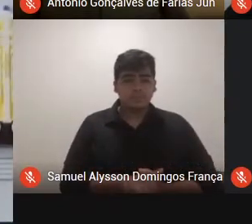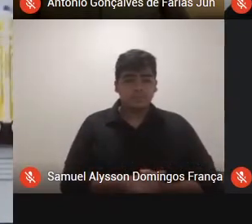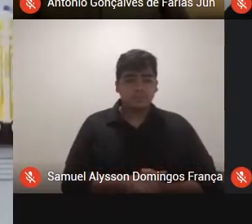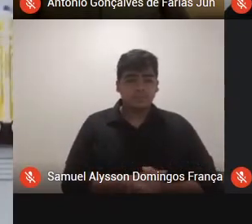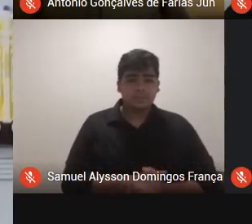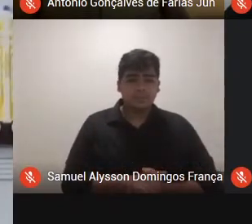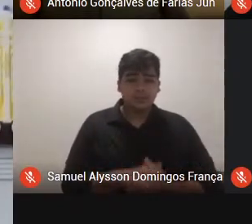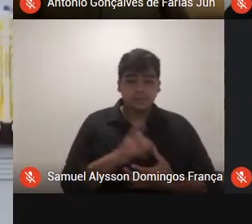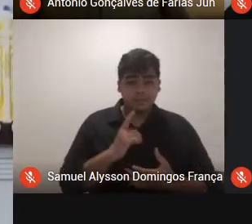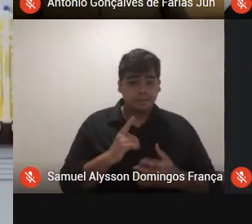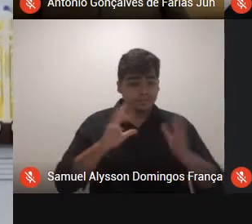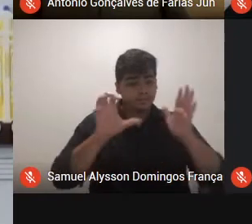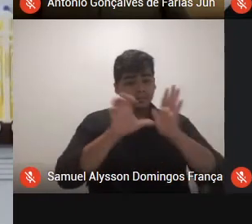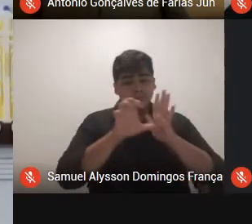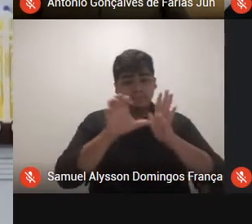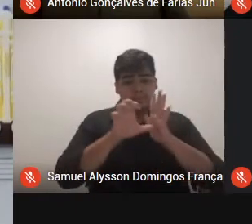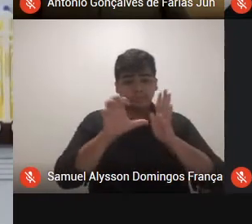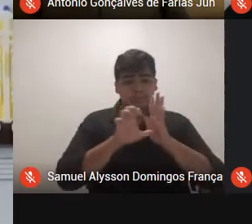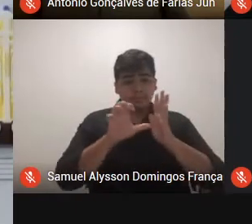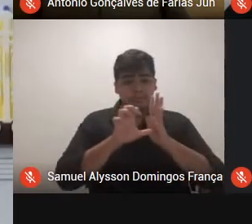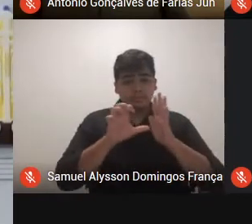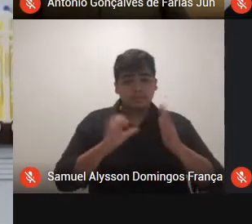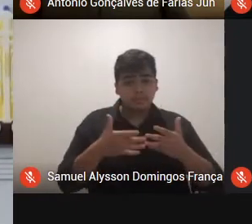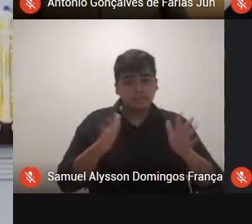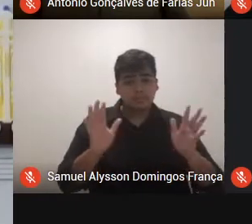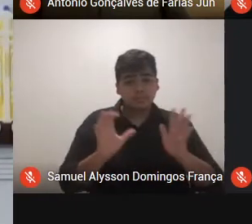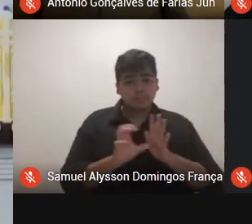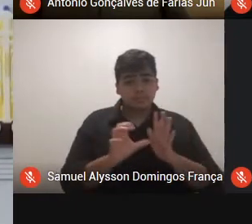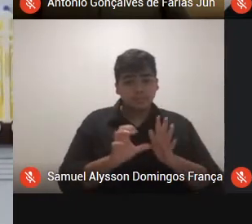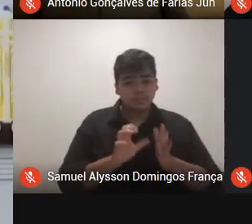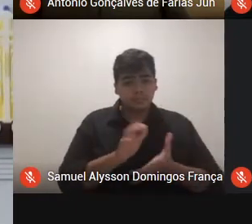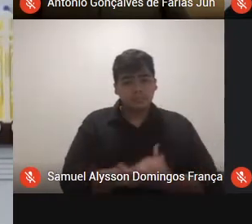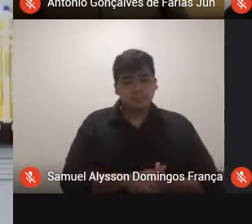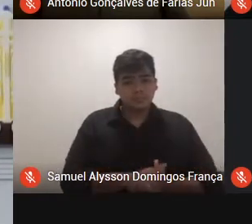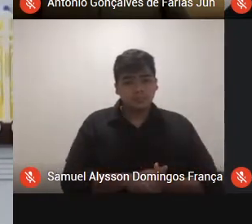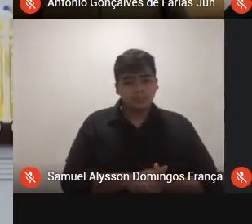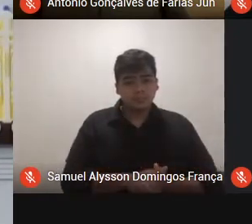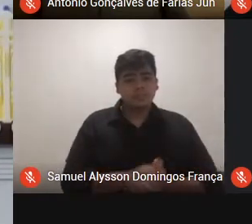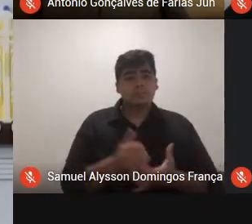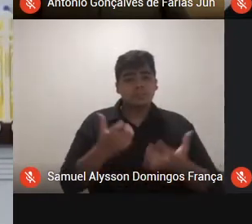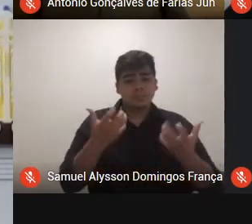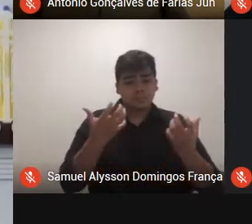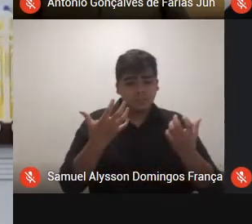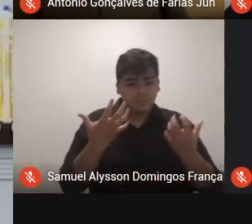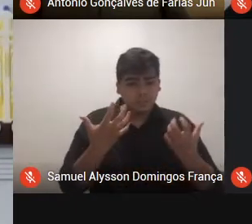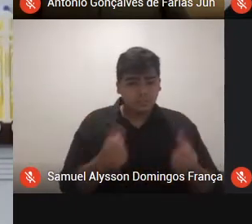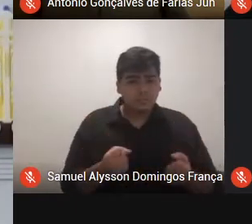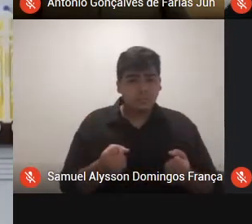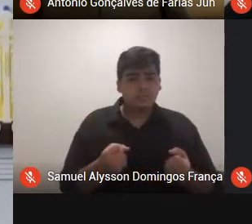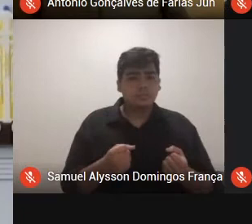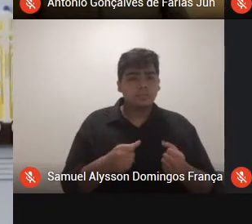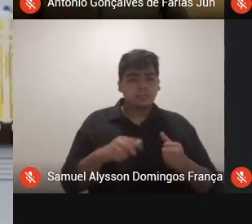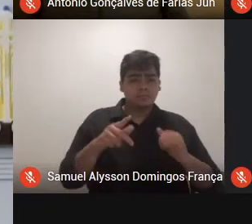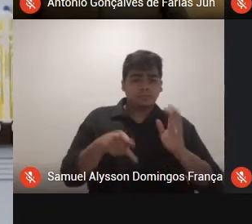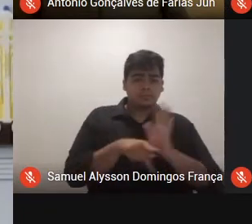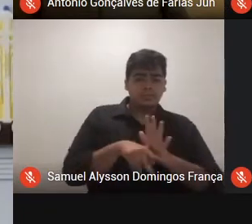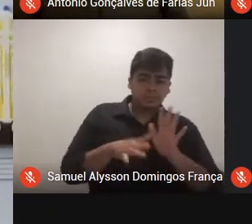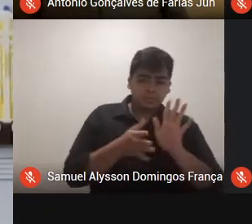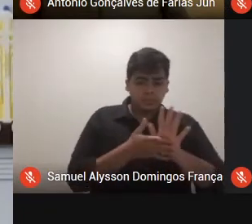um edital, esse projeto, né, submeteu esse edital, foi aceito no programa do próprio